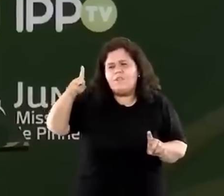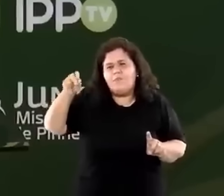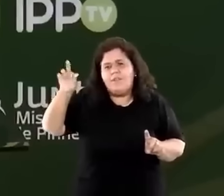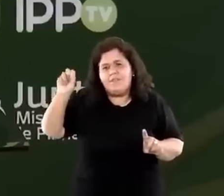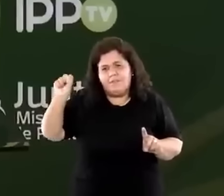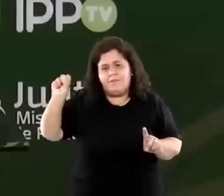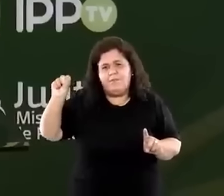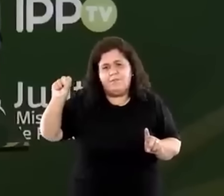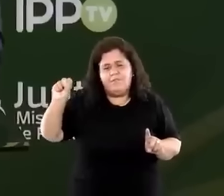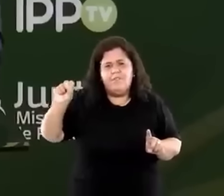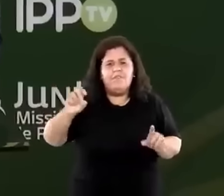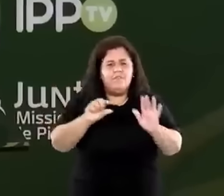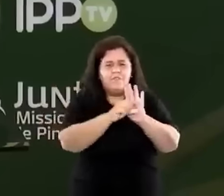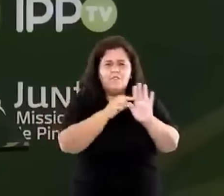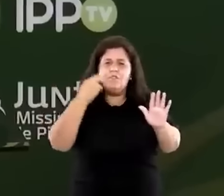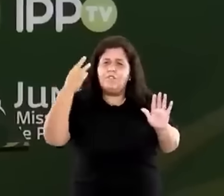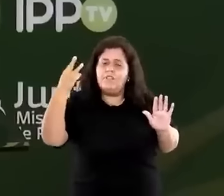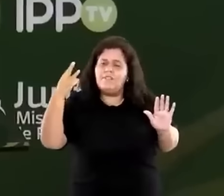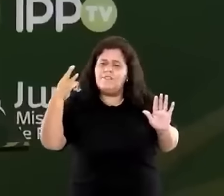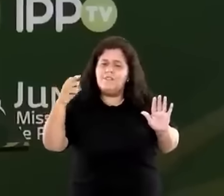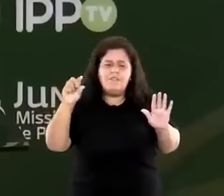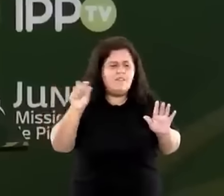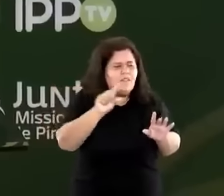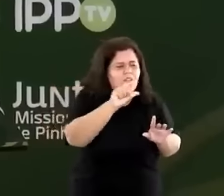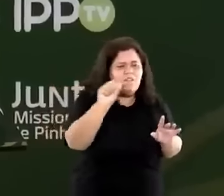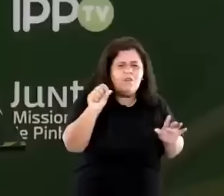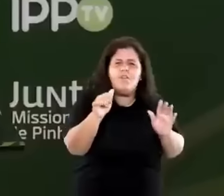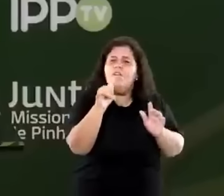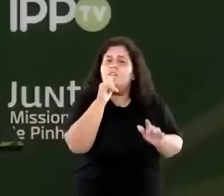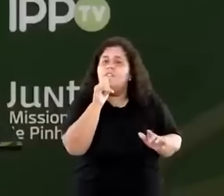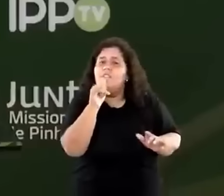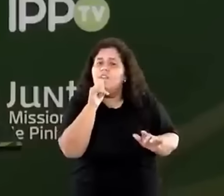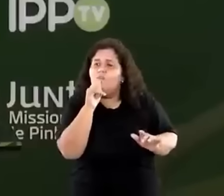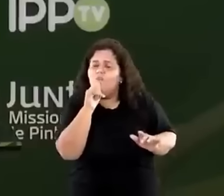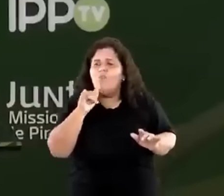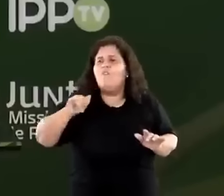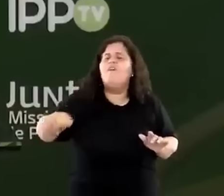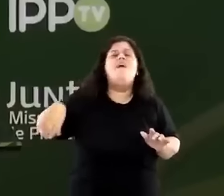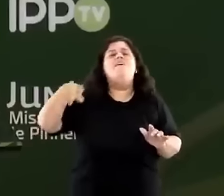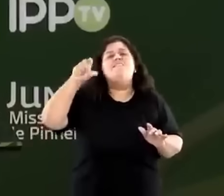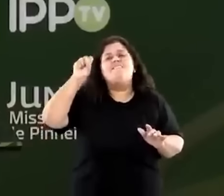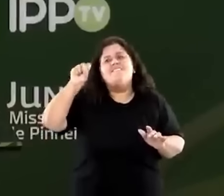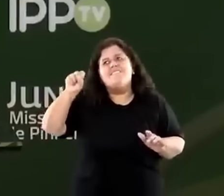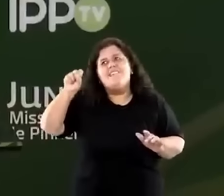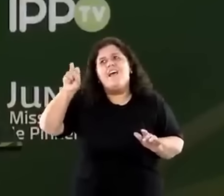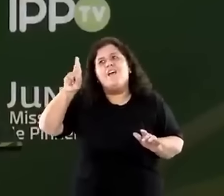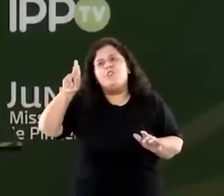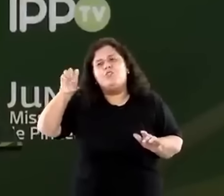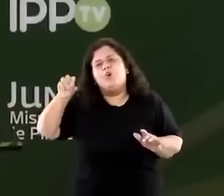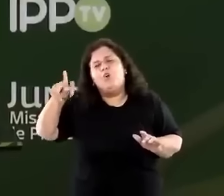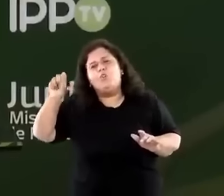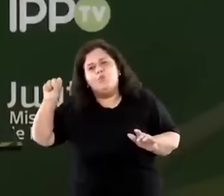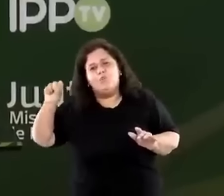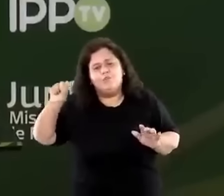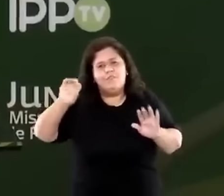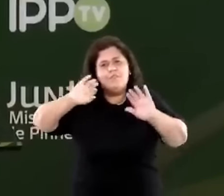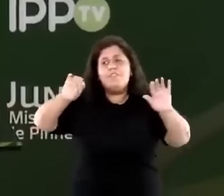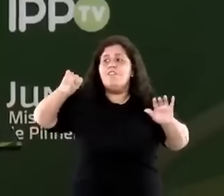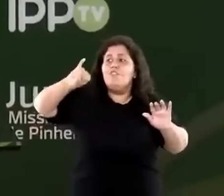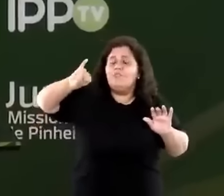Ah três e ele pega a pedra de sardônio jasp era a pedra mais